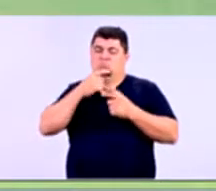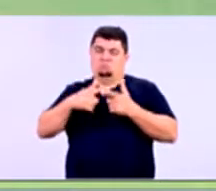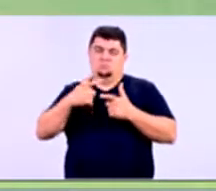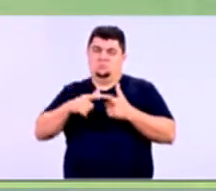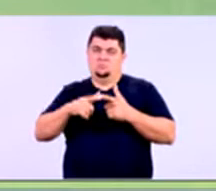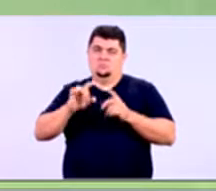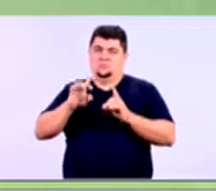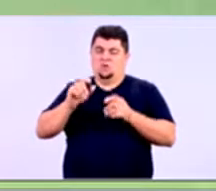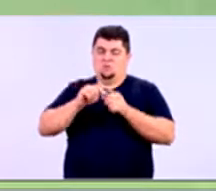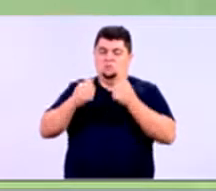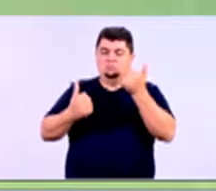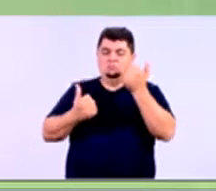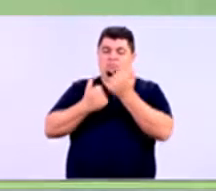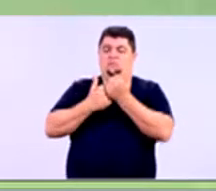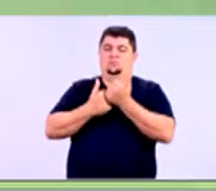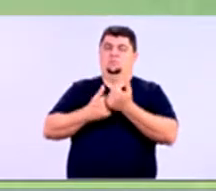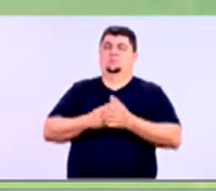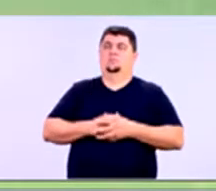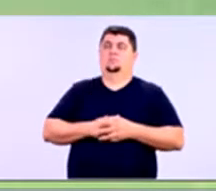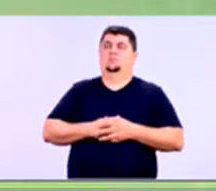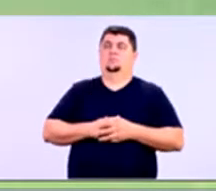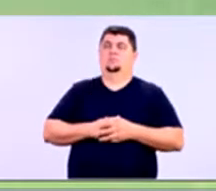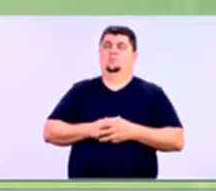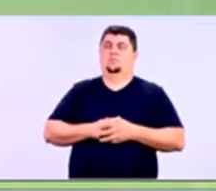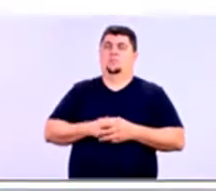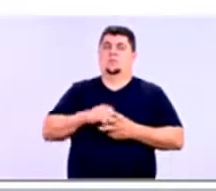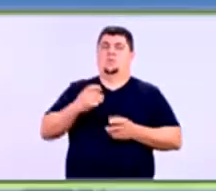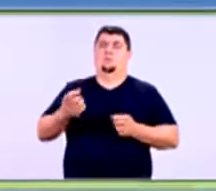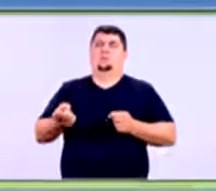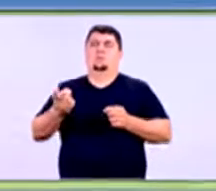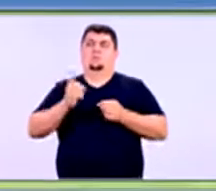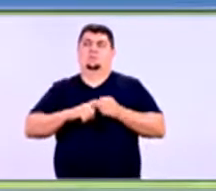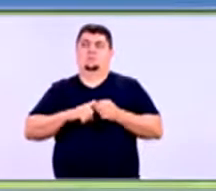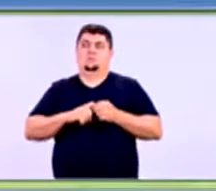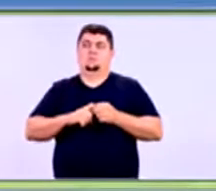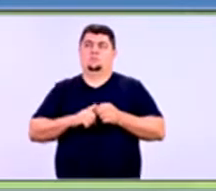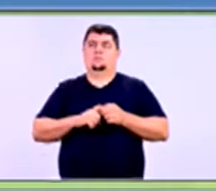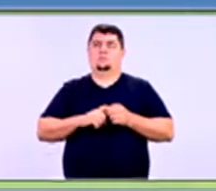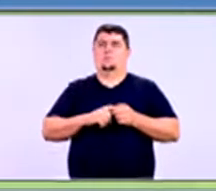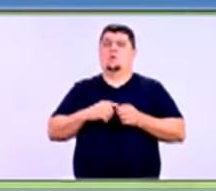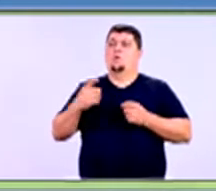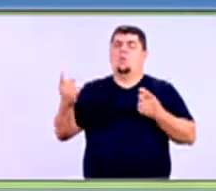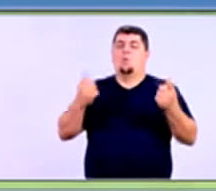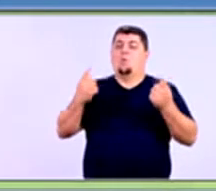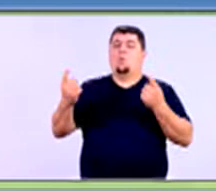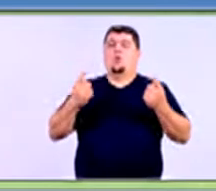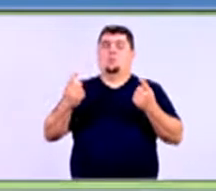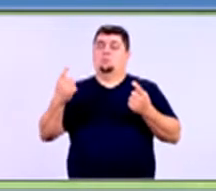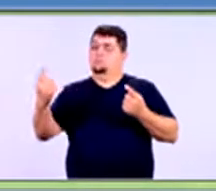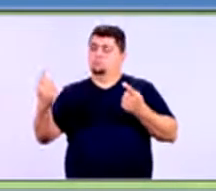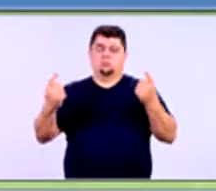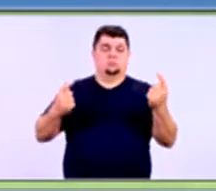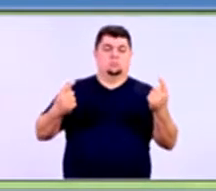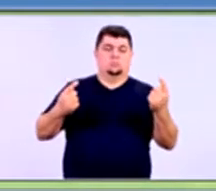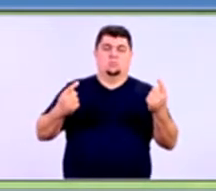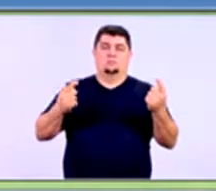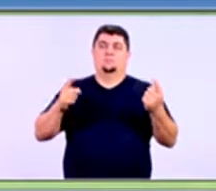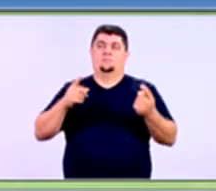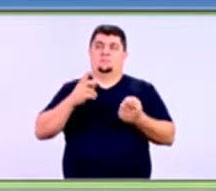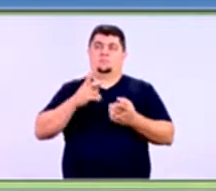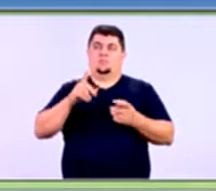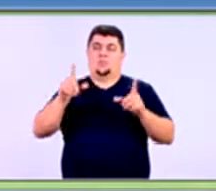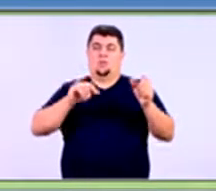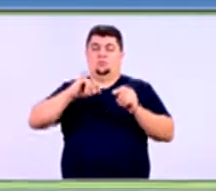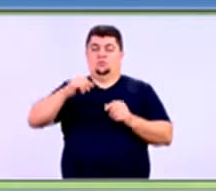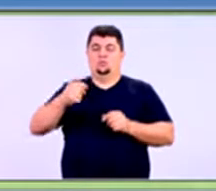na expressão. Então, se eu voltar, qual das fórmulas eu vou utilizar? Como eu estou